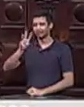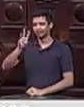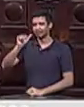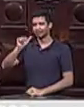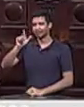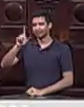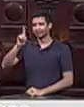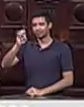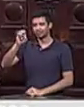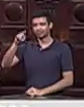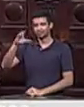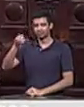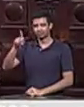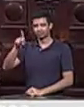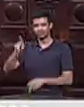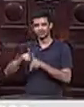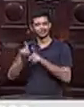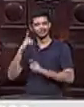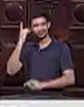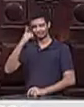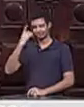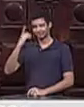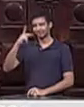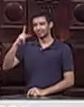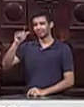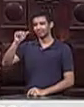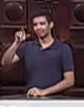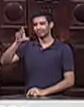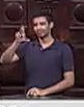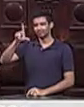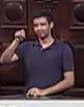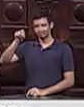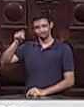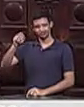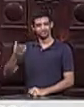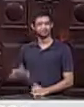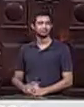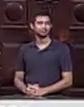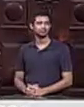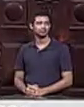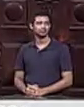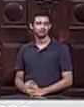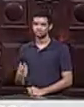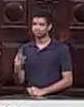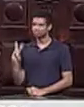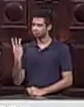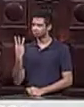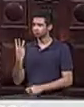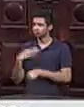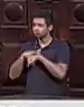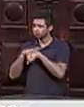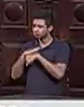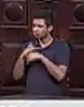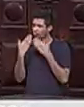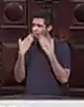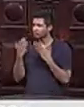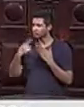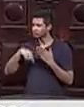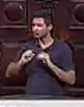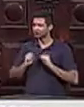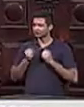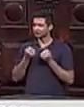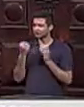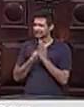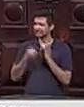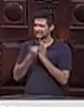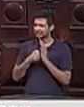deputado Paulo Ramos, que estava agora há pouco, da luta que nós estamos enfrentando nessa casa, deputado Paulo